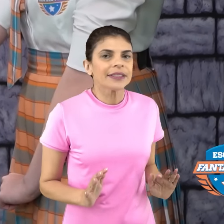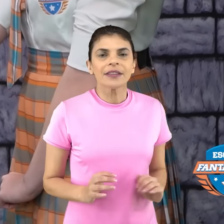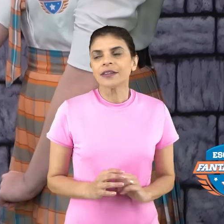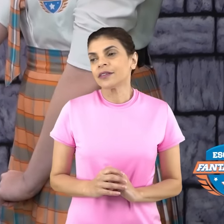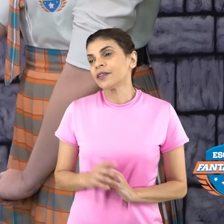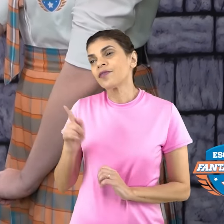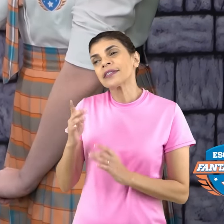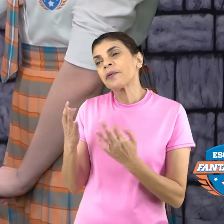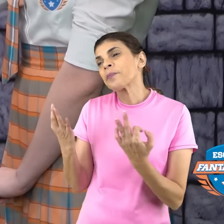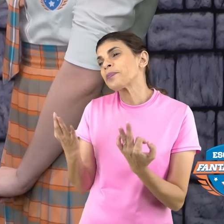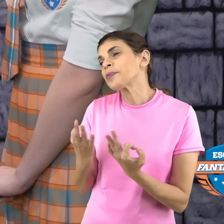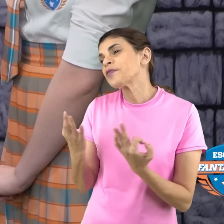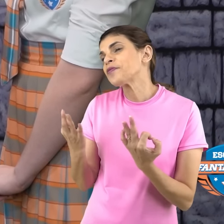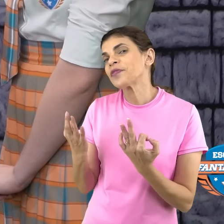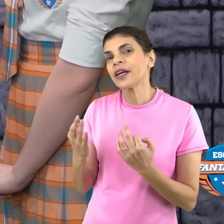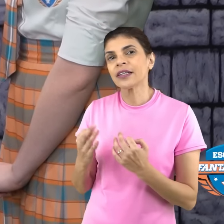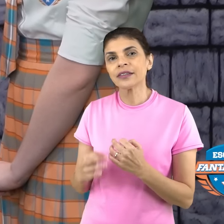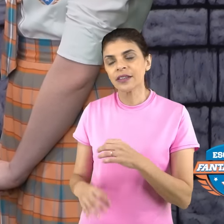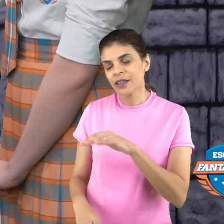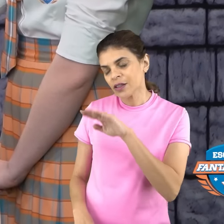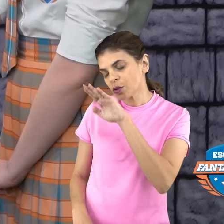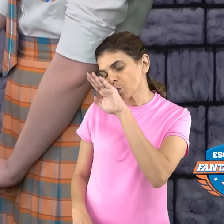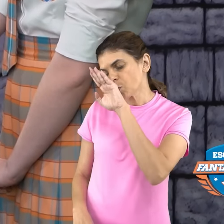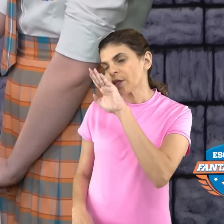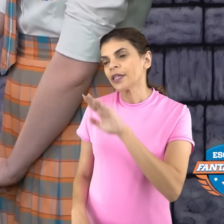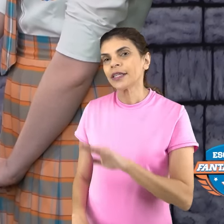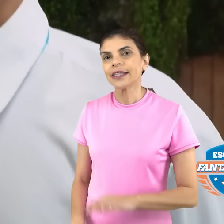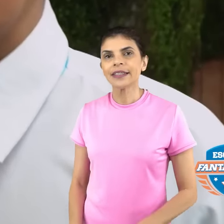Você é perfeita.